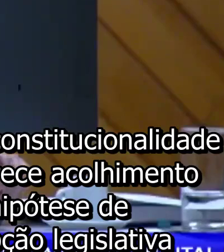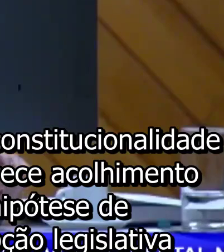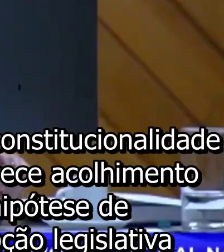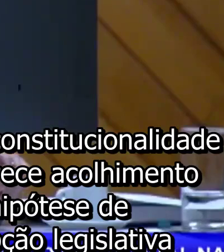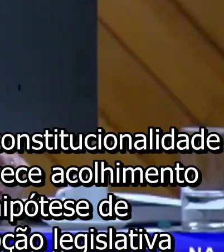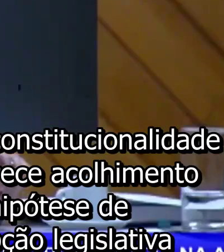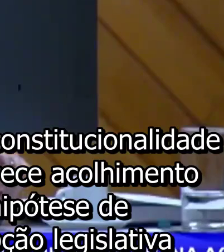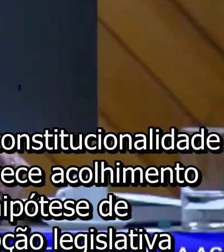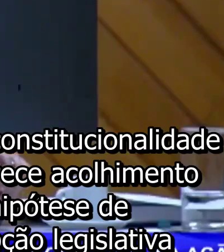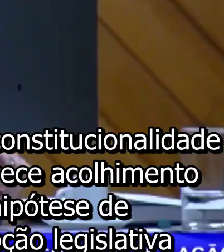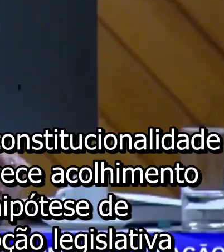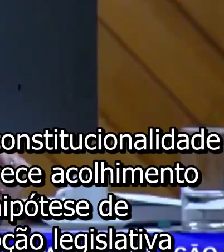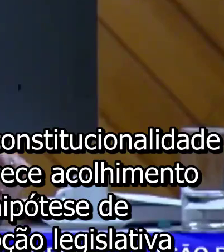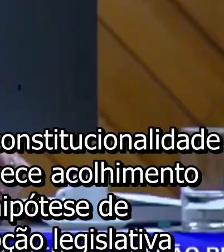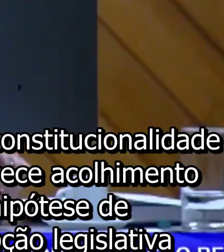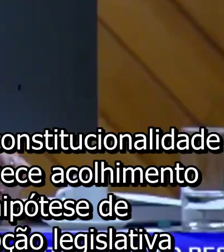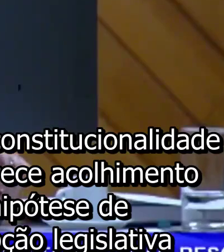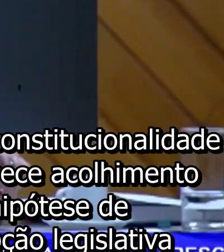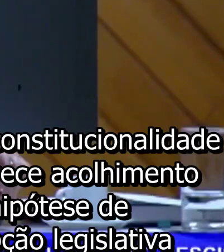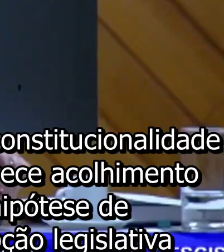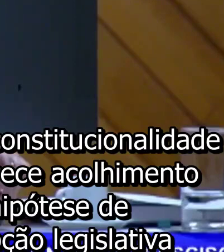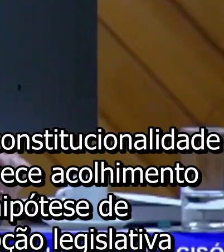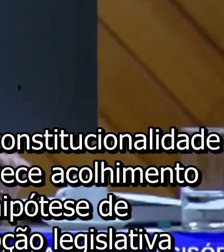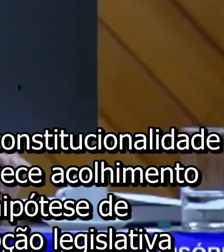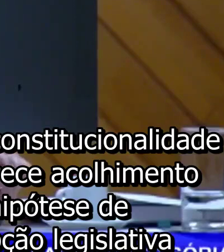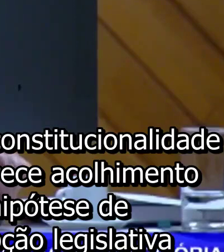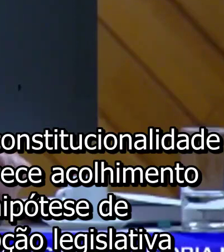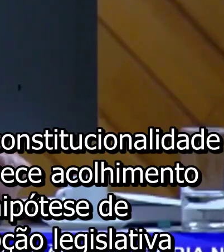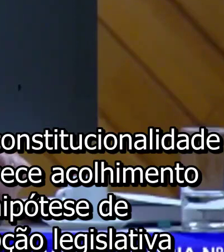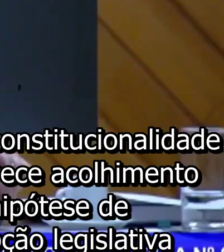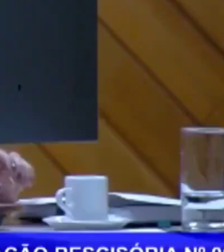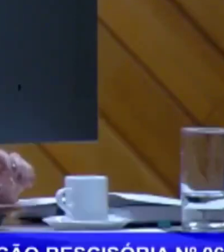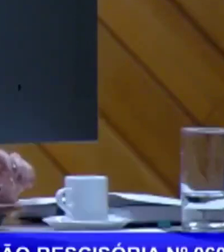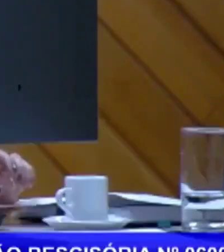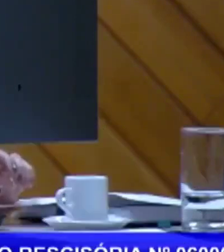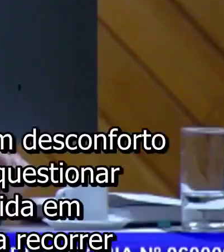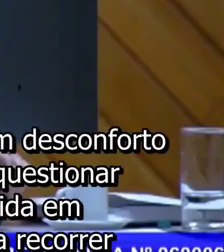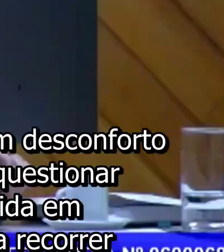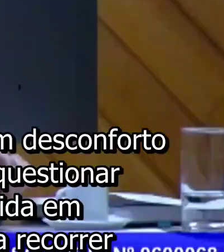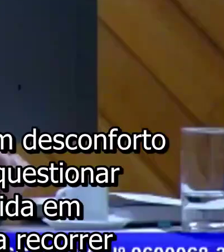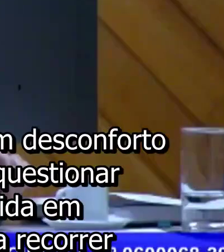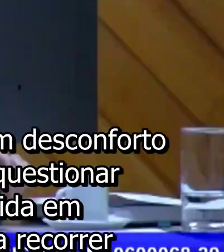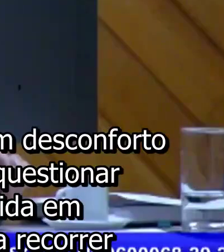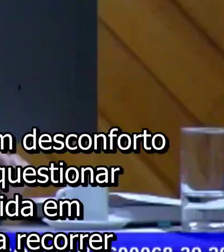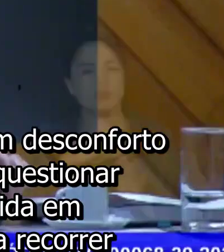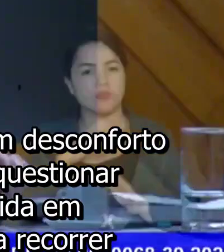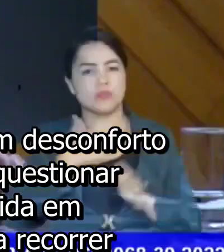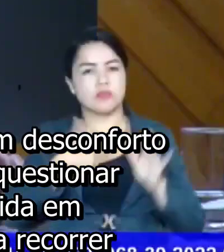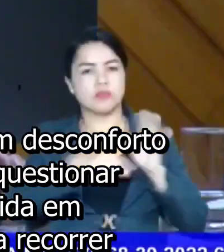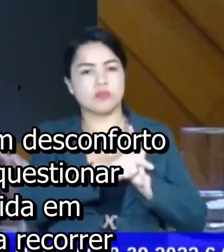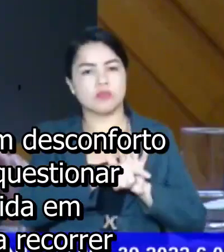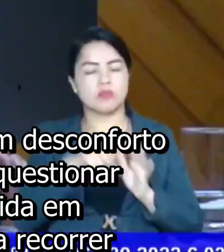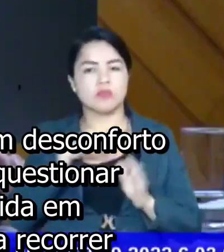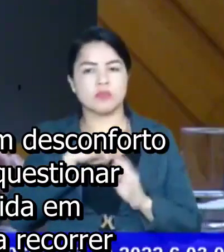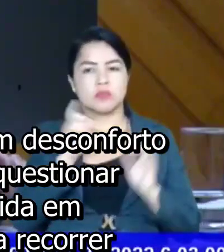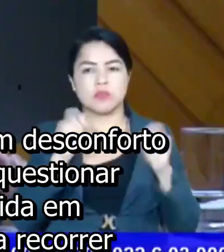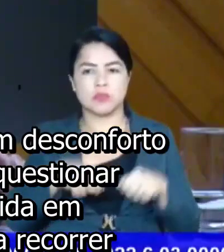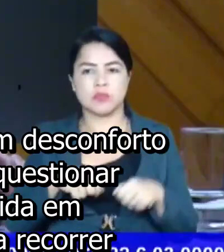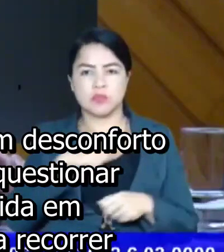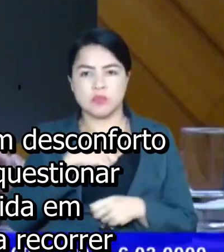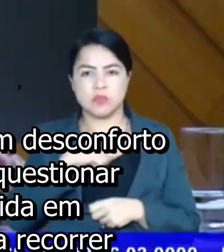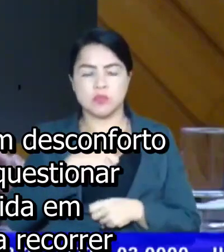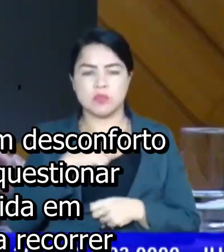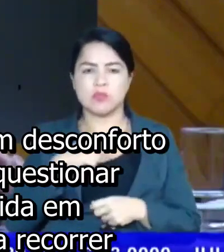de cabimento da ação rescisória se apresenta como clara opção legislativa. A restrição, embora admite-se seja capaz de causar